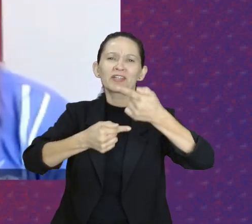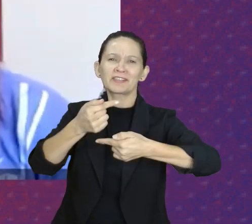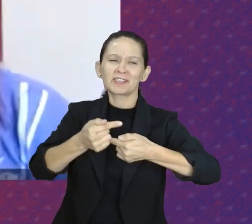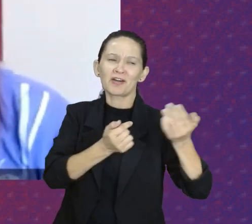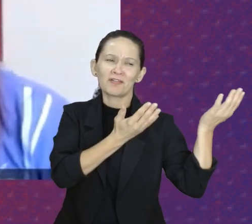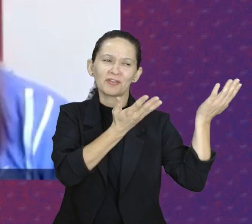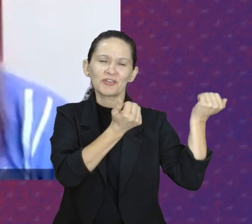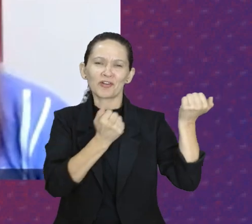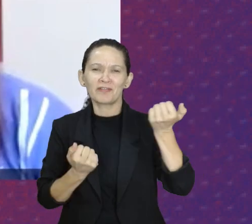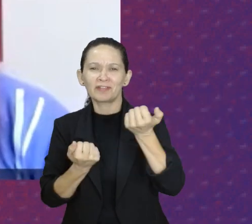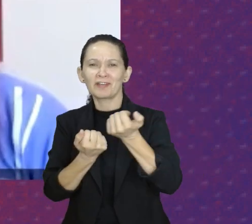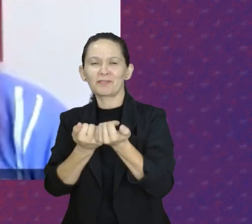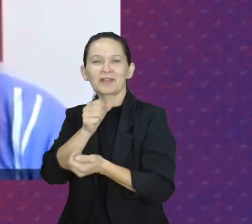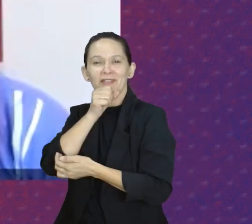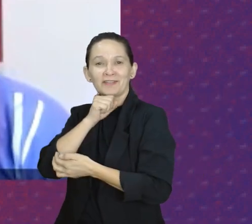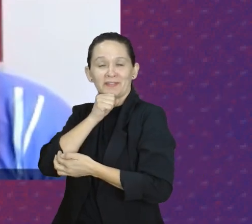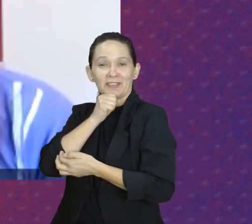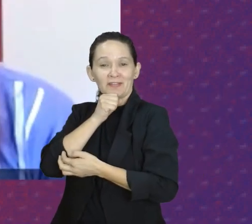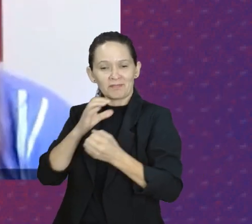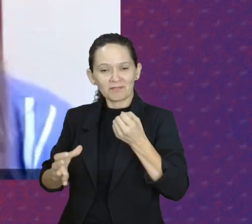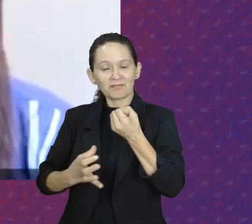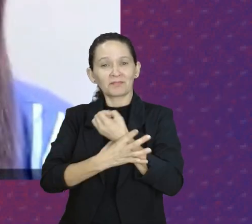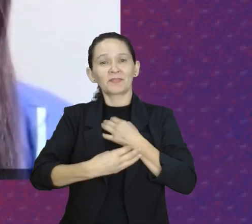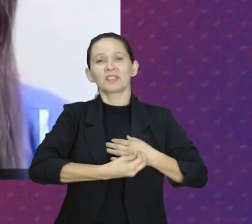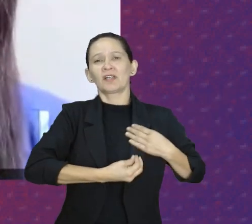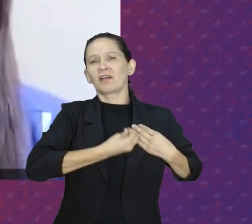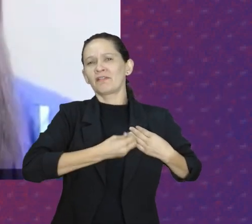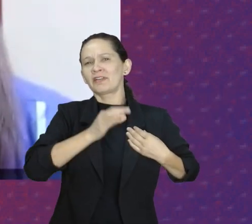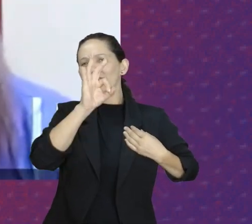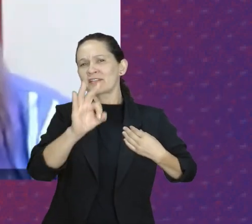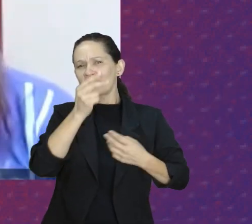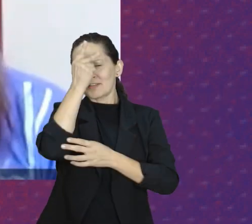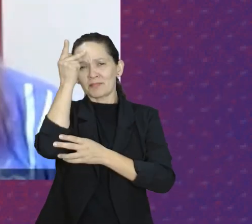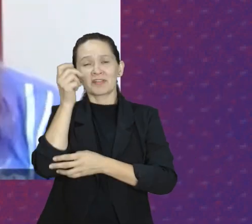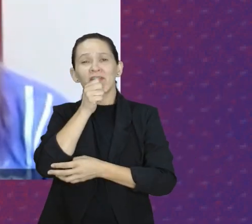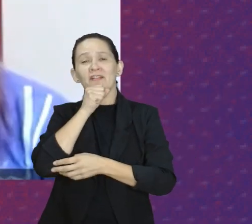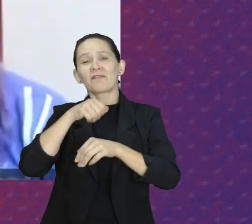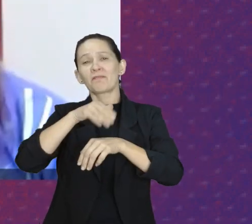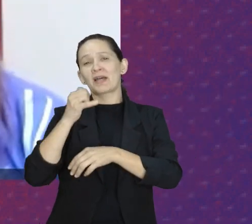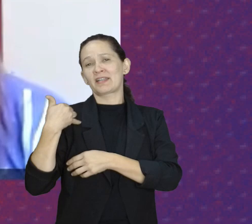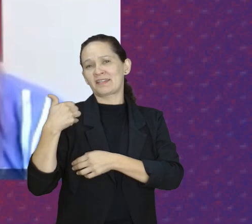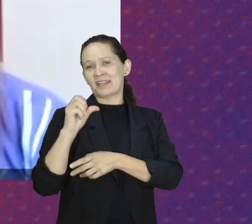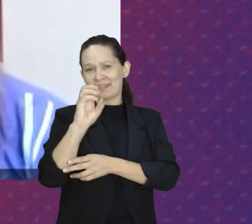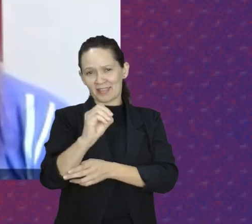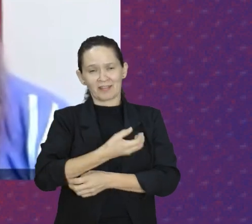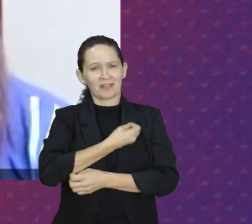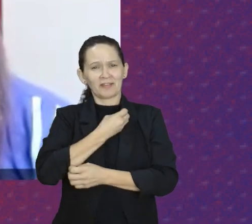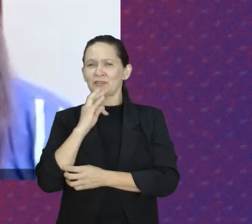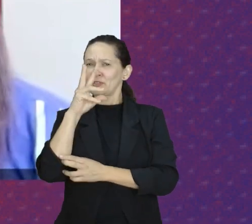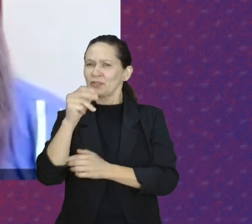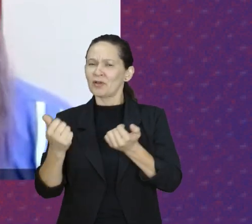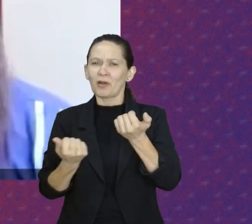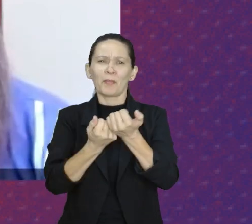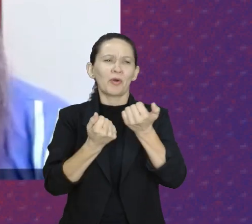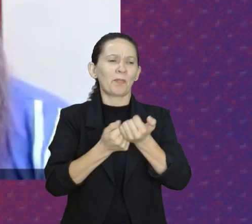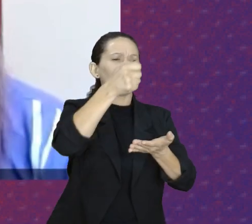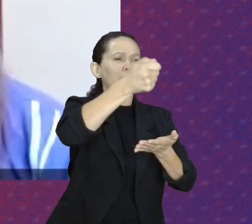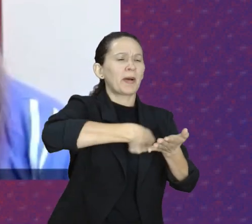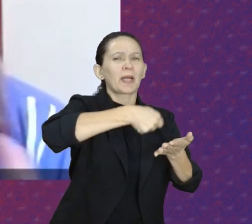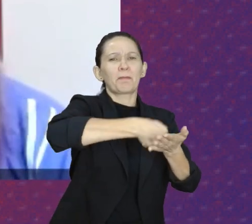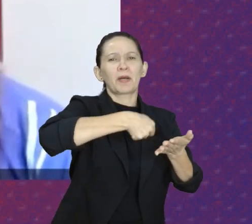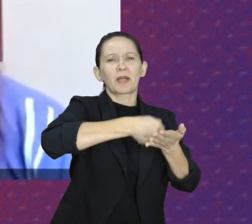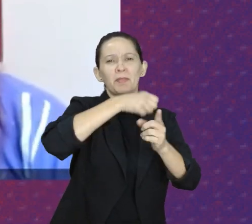garantir renda e condições de vida adequada para as pessoas idosas que passaram a vida inteira contribuindo para a nossa sociedade,